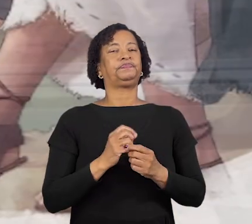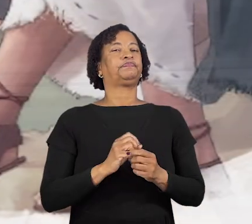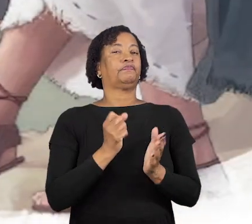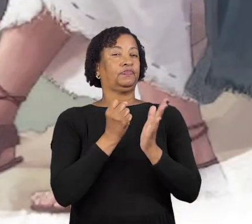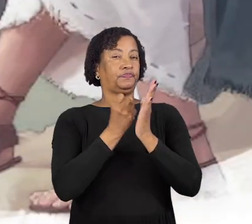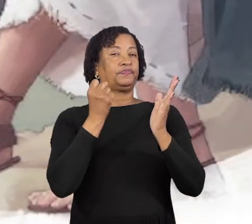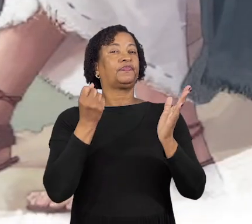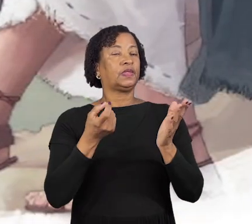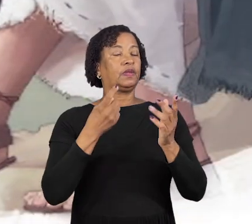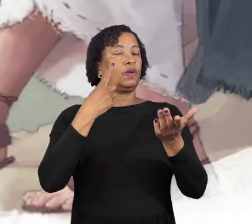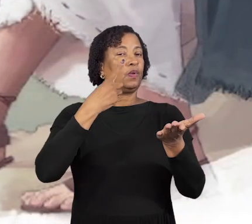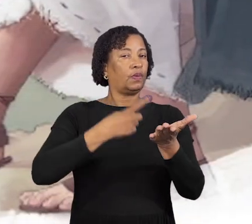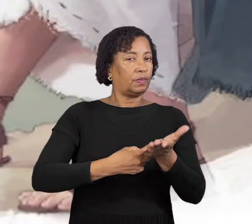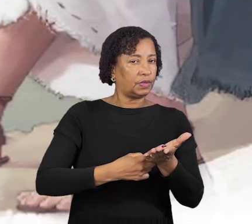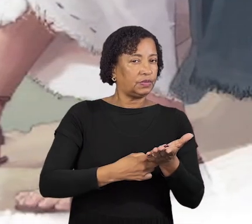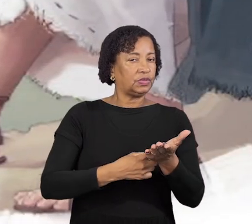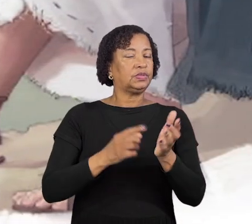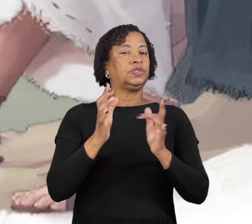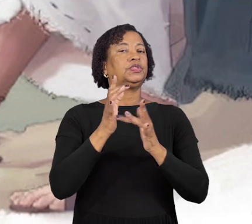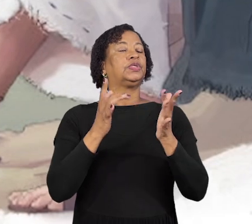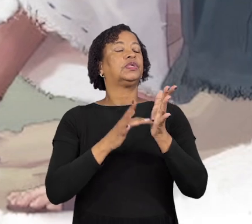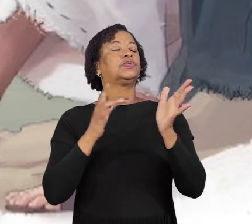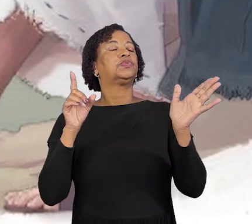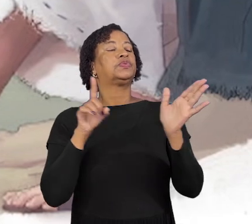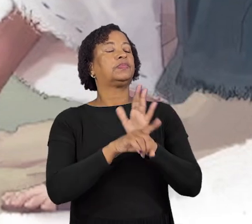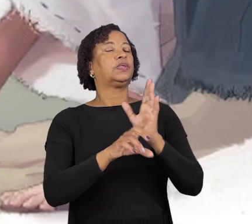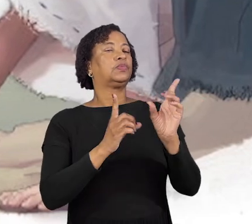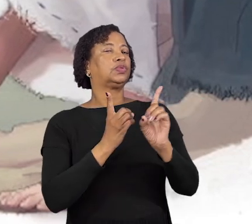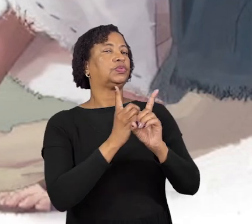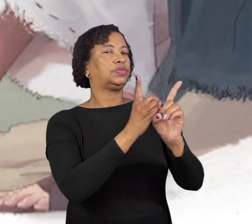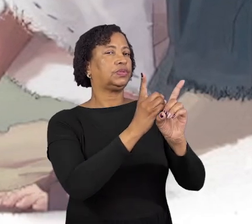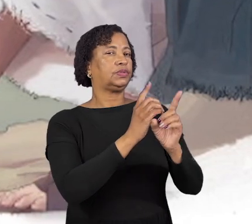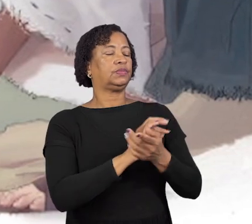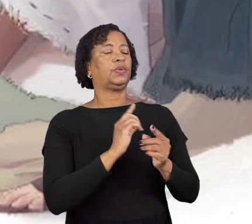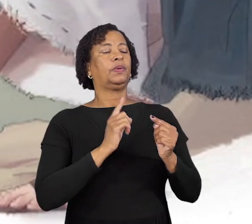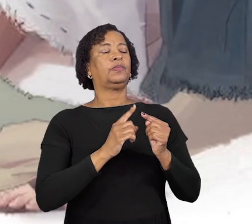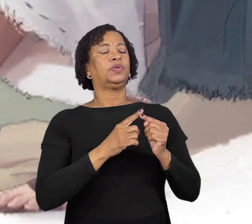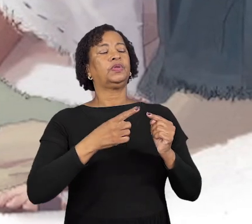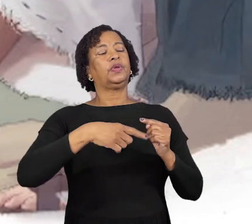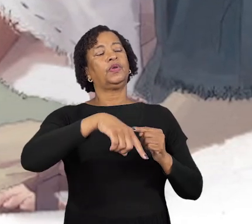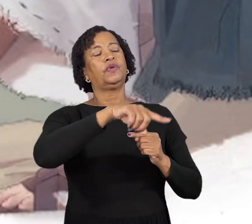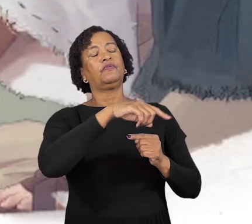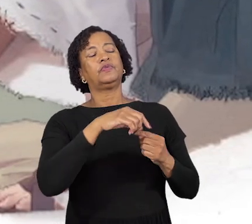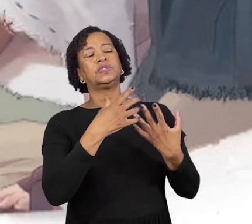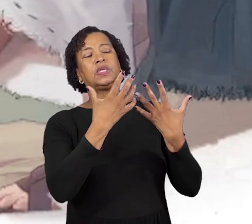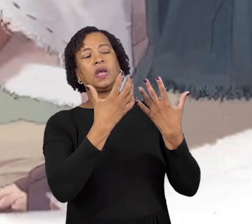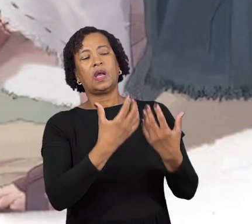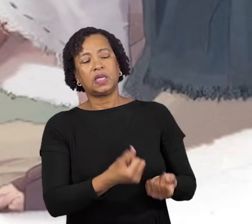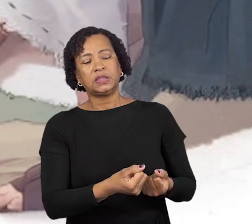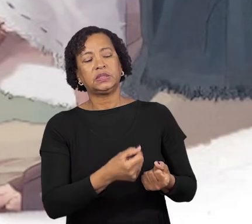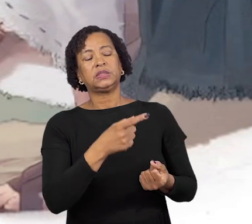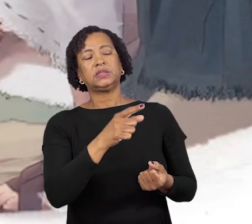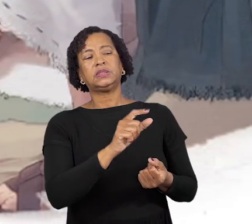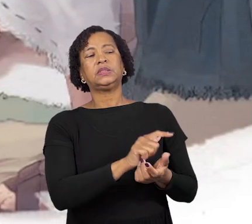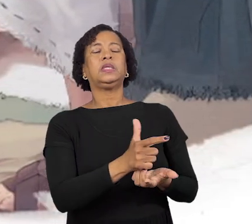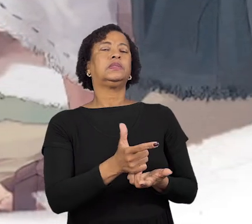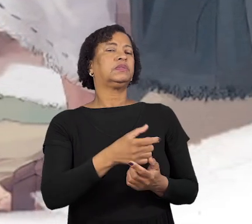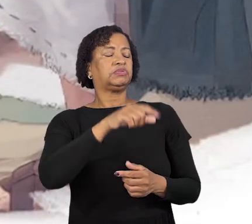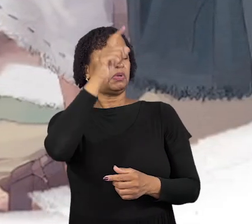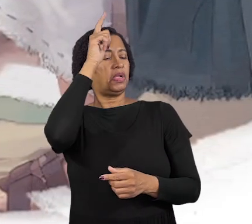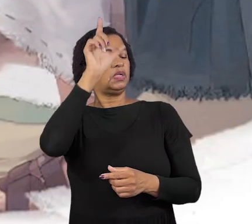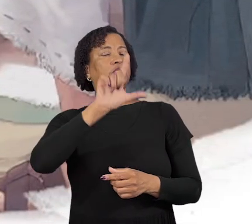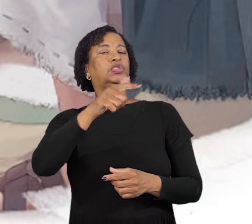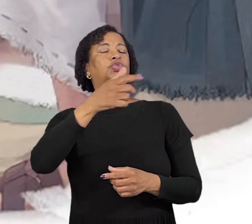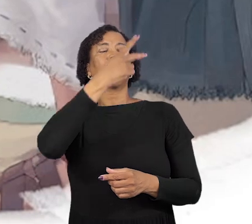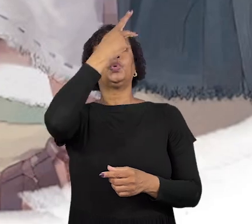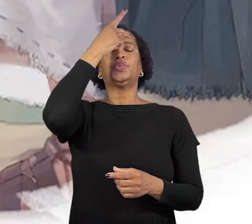Para destacar esse compromisso, Jesus faz a seguinte pergunta aos discípulos: por que você assume um papel de inspetor na vida de outras